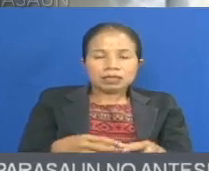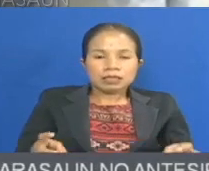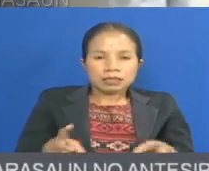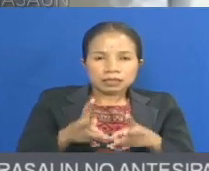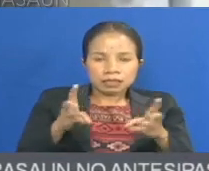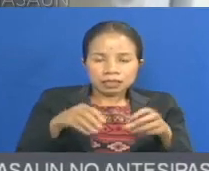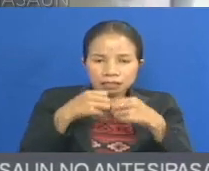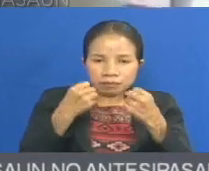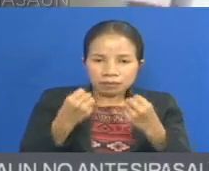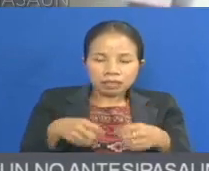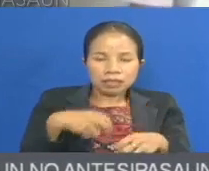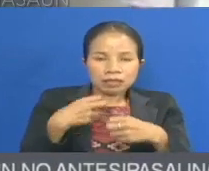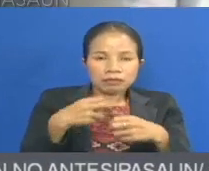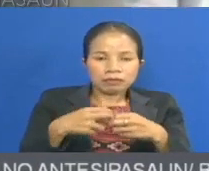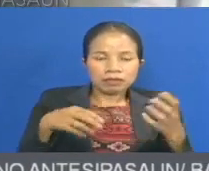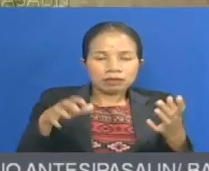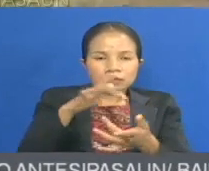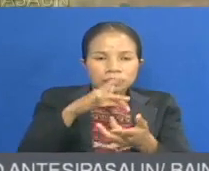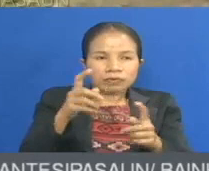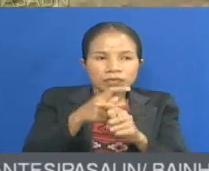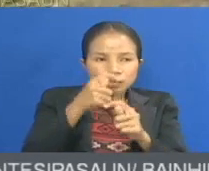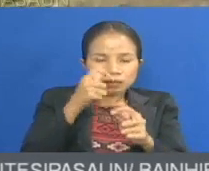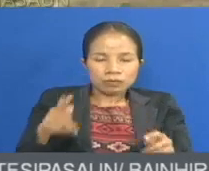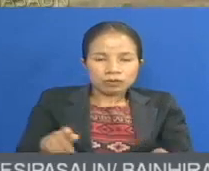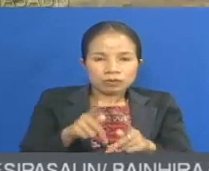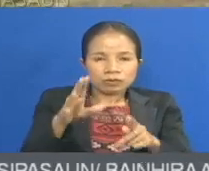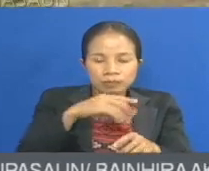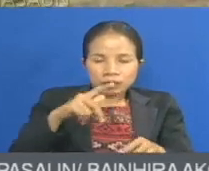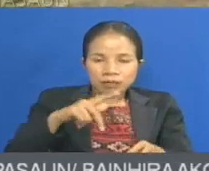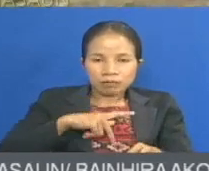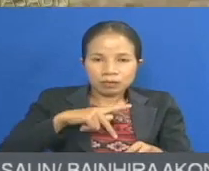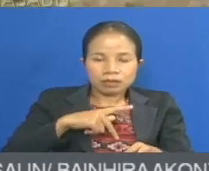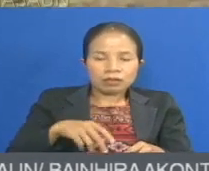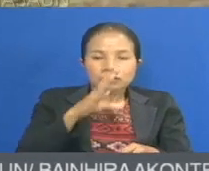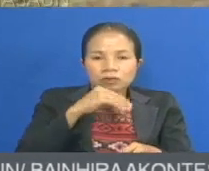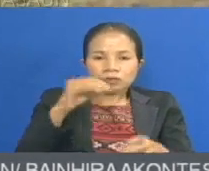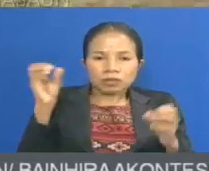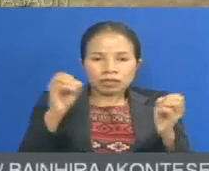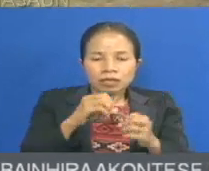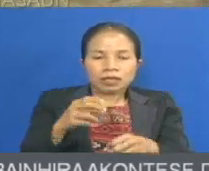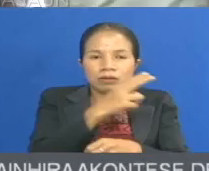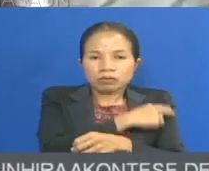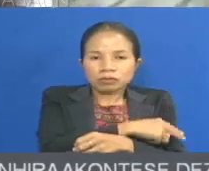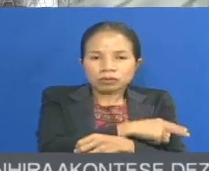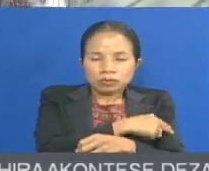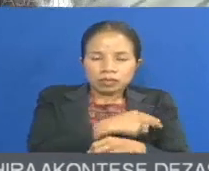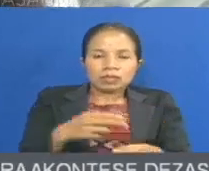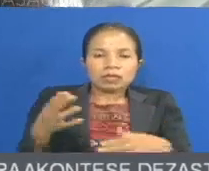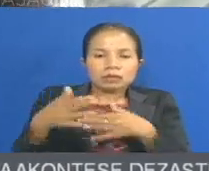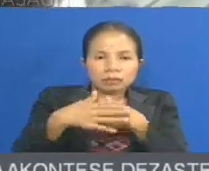estrada nebeat, dificulta movimentação transporte público no privado, no mostra e a facilidade de